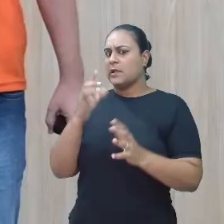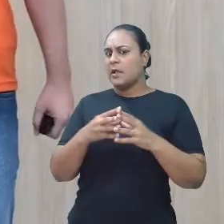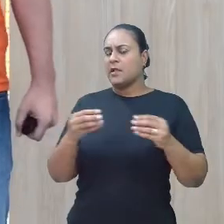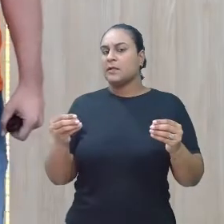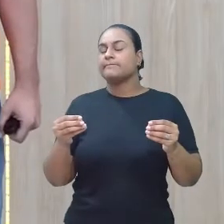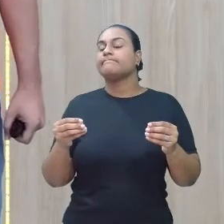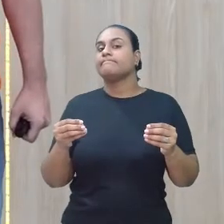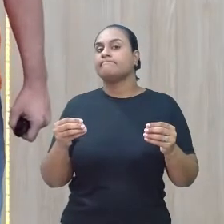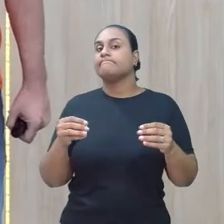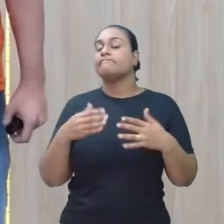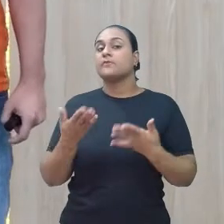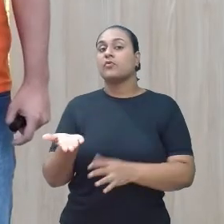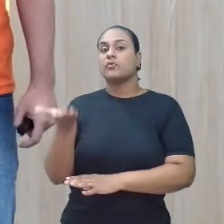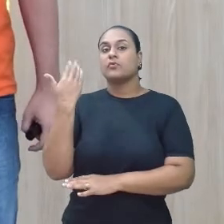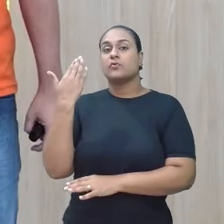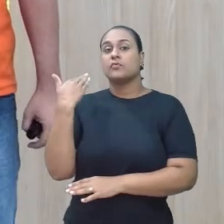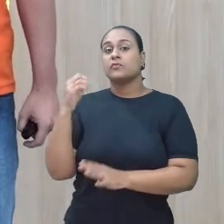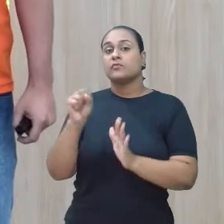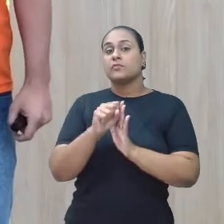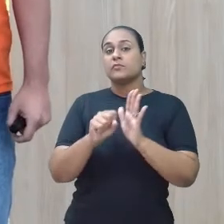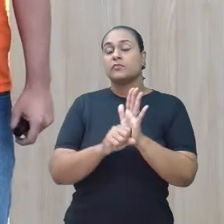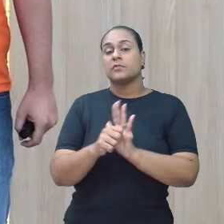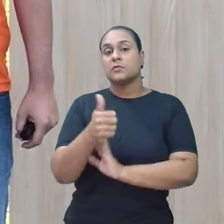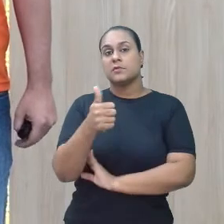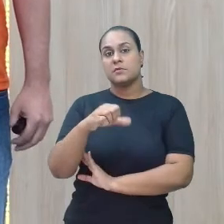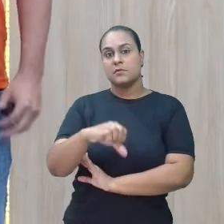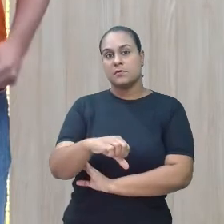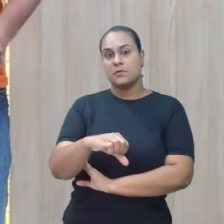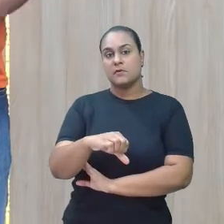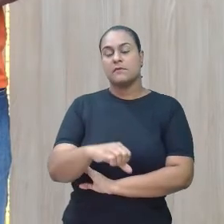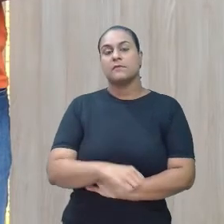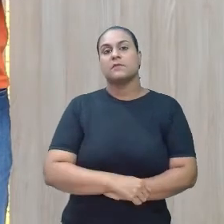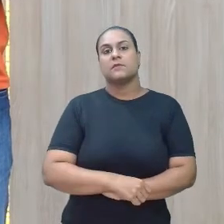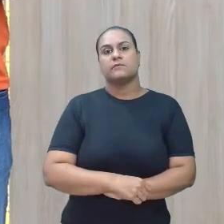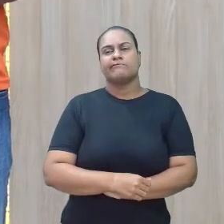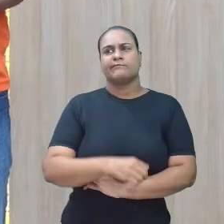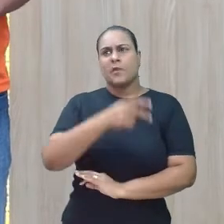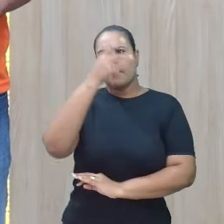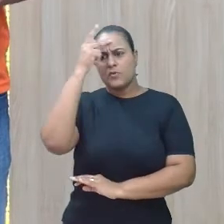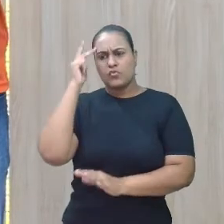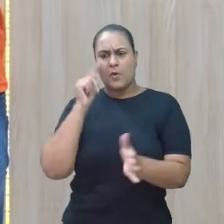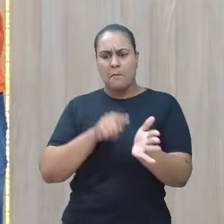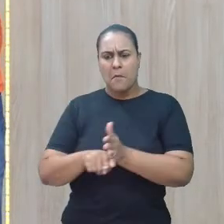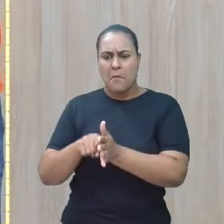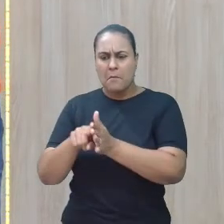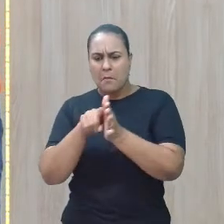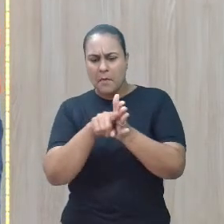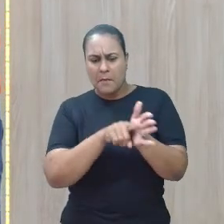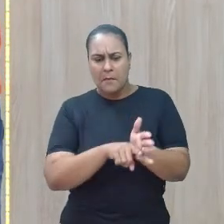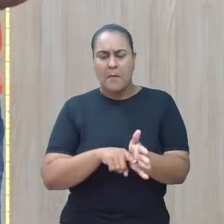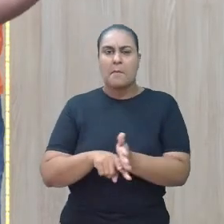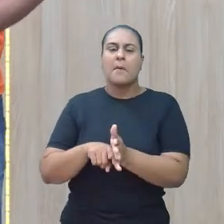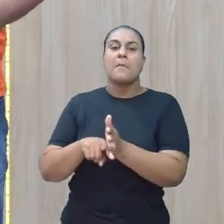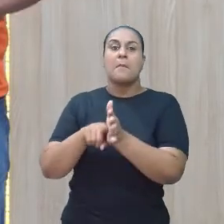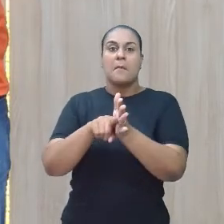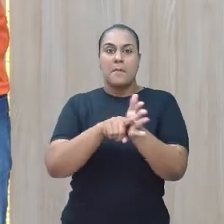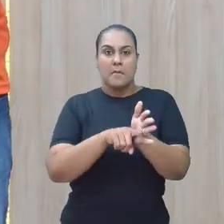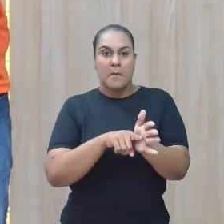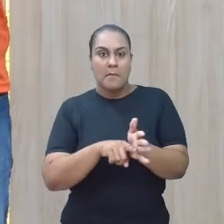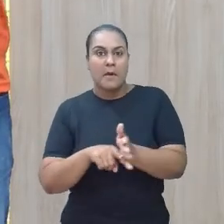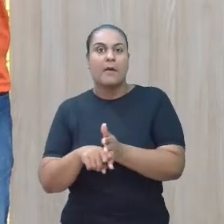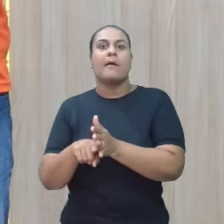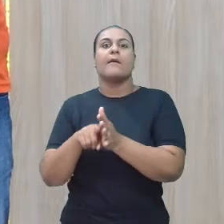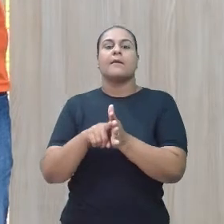no passado, gente, no século XIX, muitos pesquisadores envolvidos pelo nacionalismo, a ideia